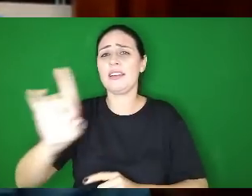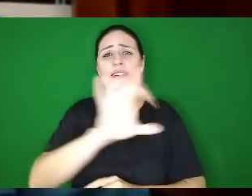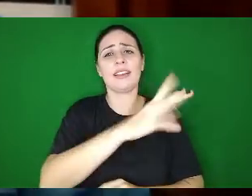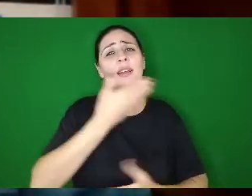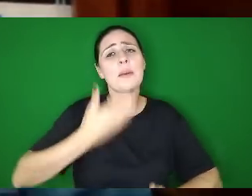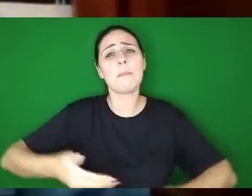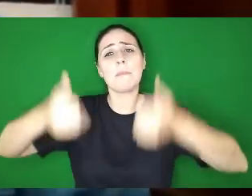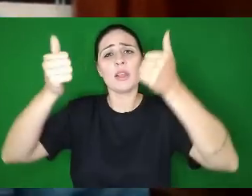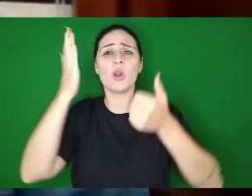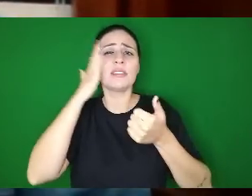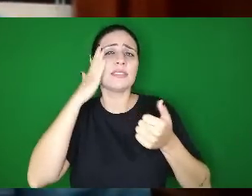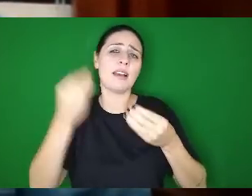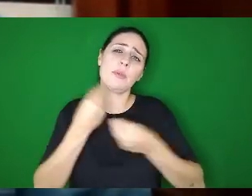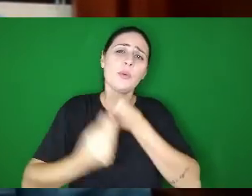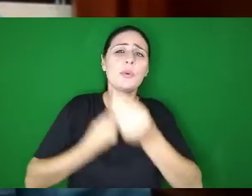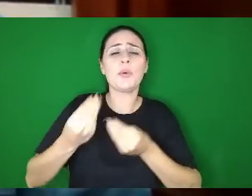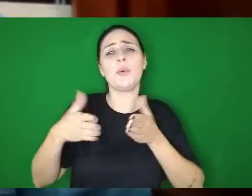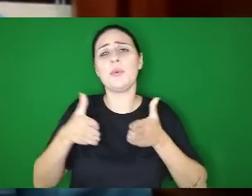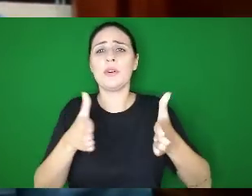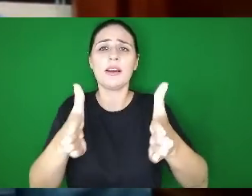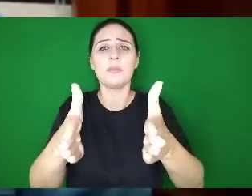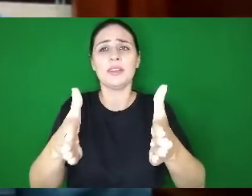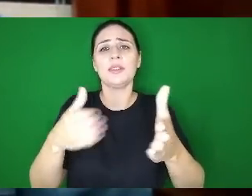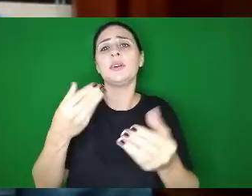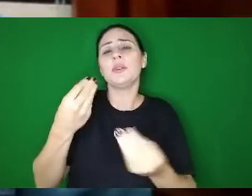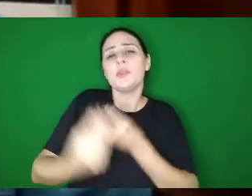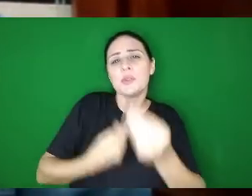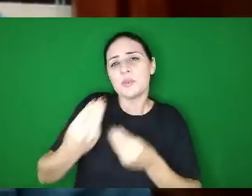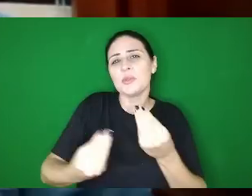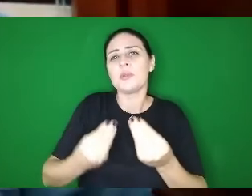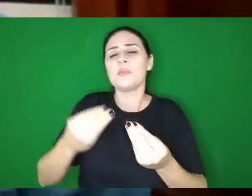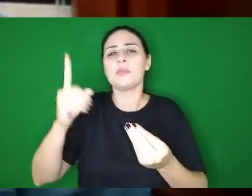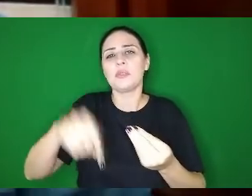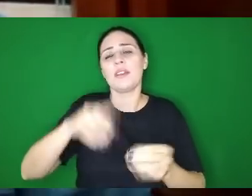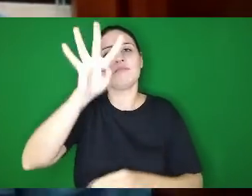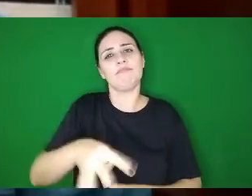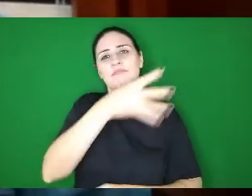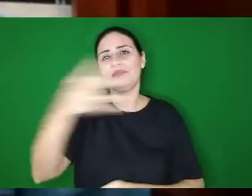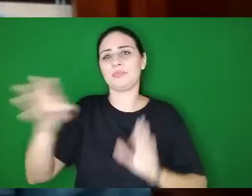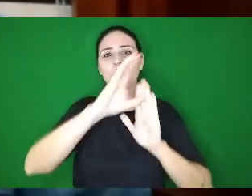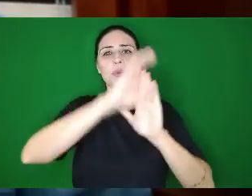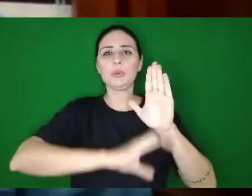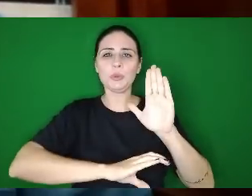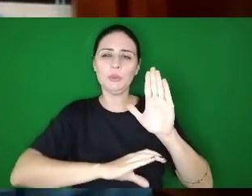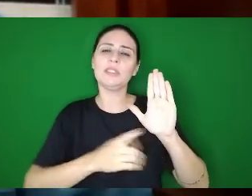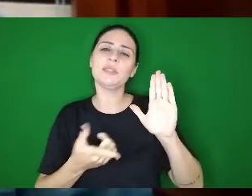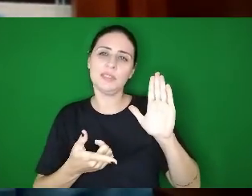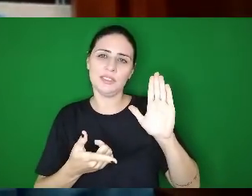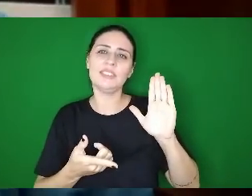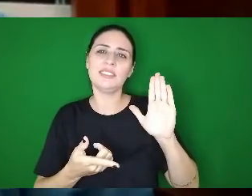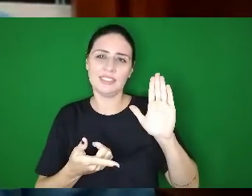dar essa direção, né, para o que está como naquela grade lá curricular. Né?